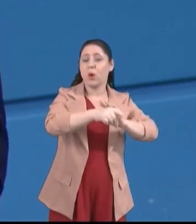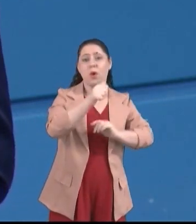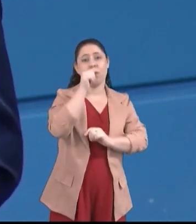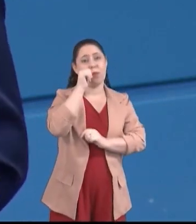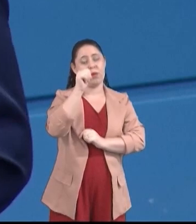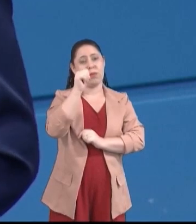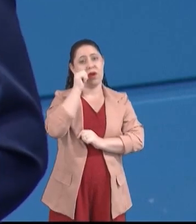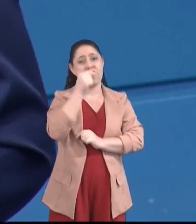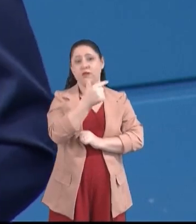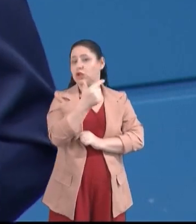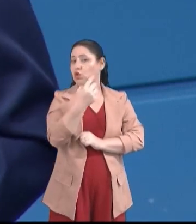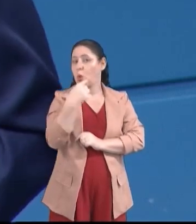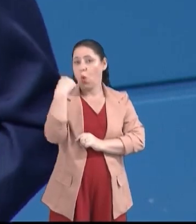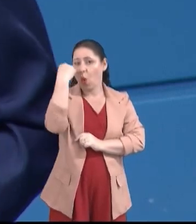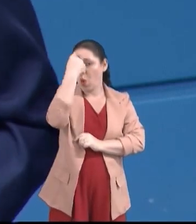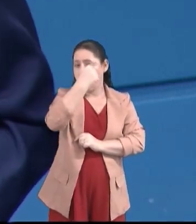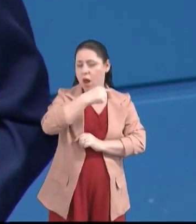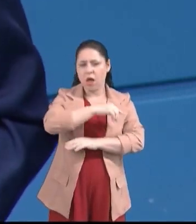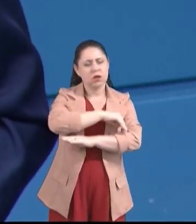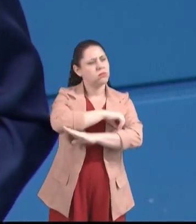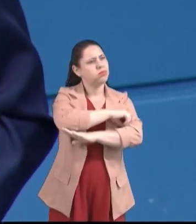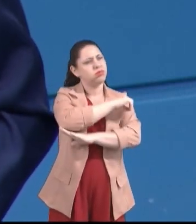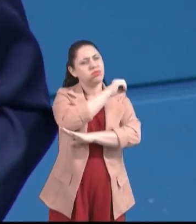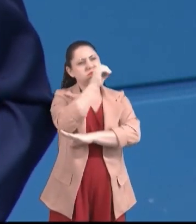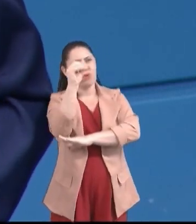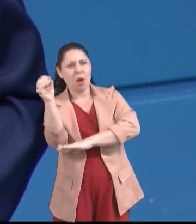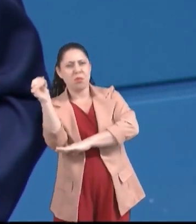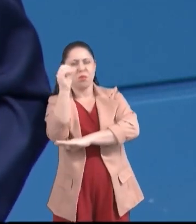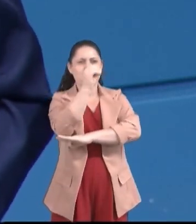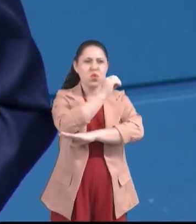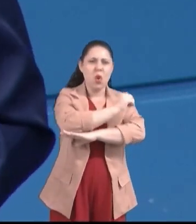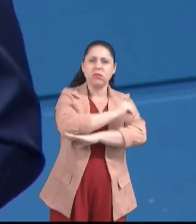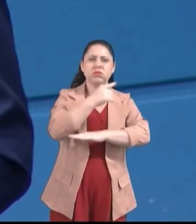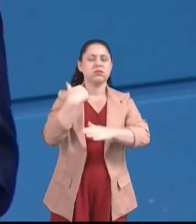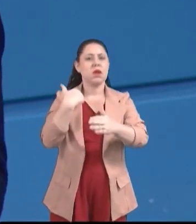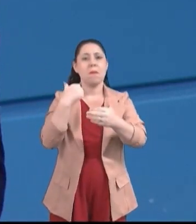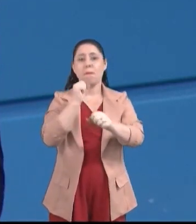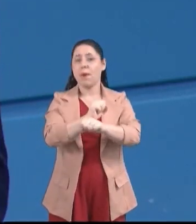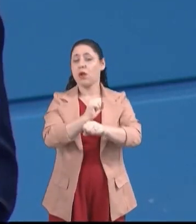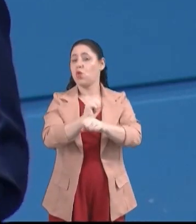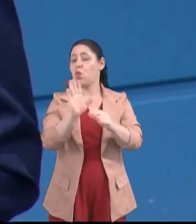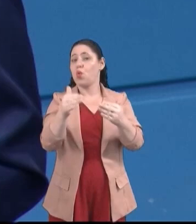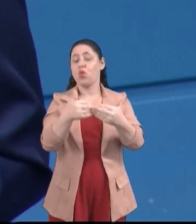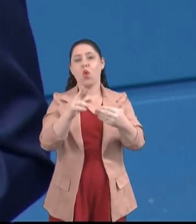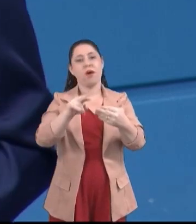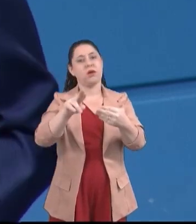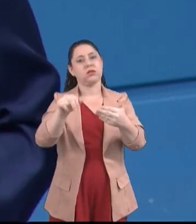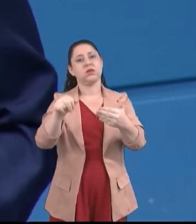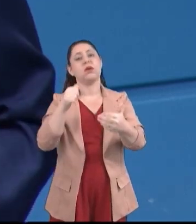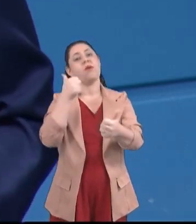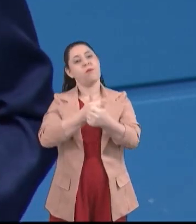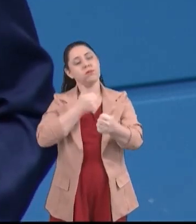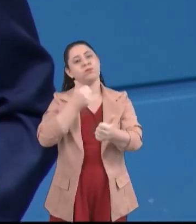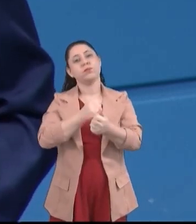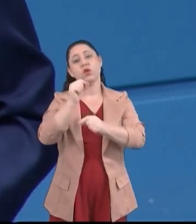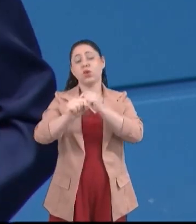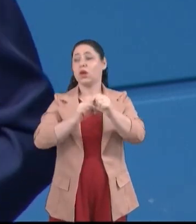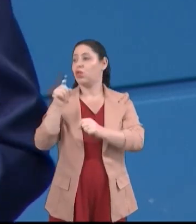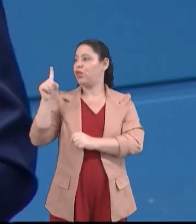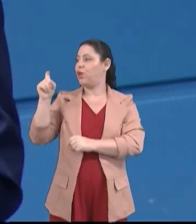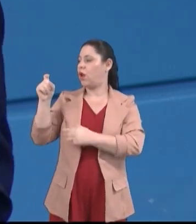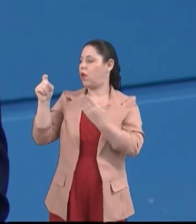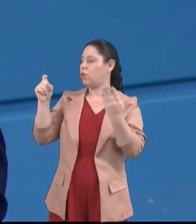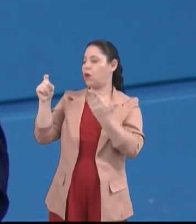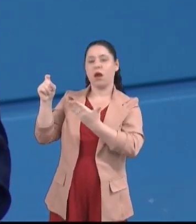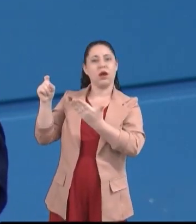Caseiro, 24 horas no interior do estado também. E aí eu reforço, trazendo essa questão de Dourados,